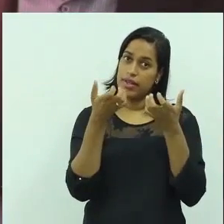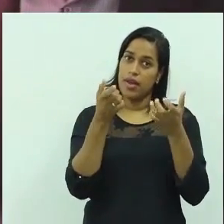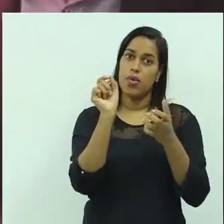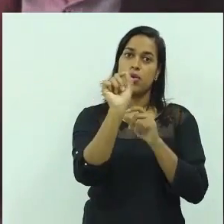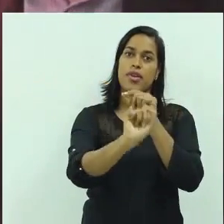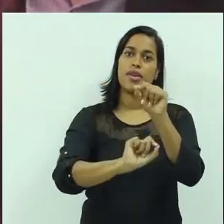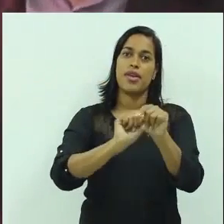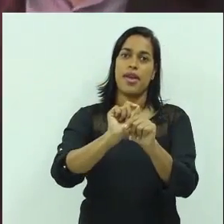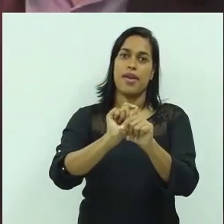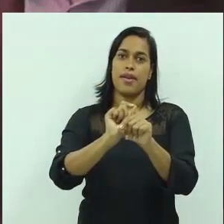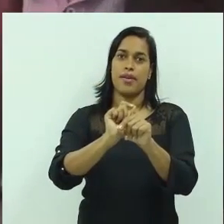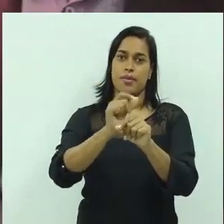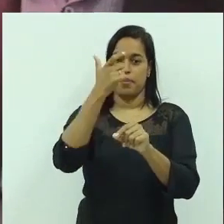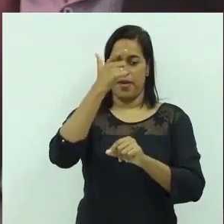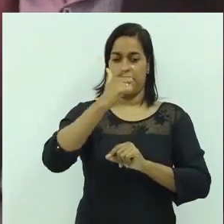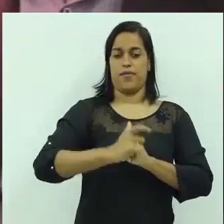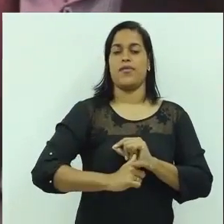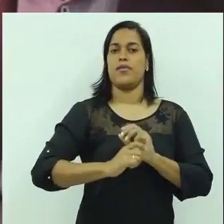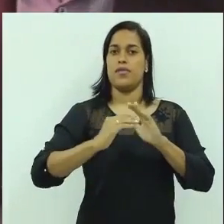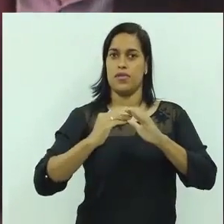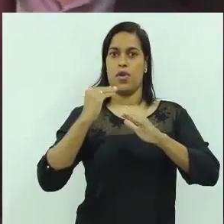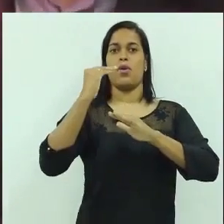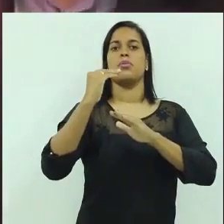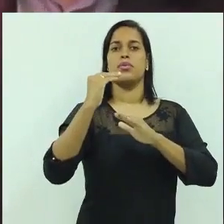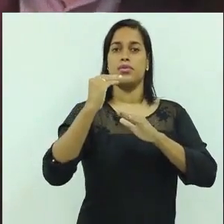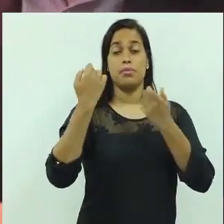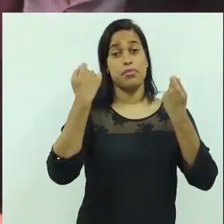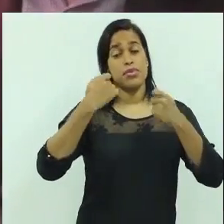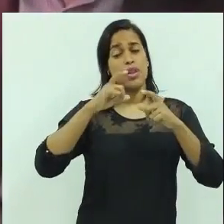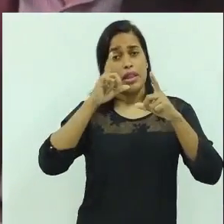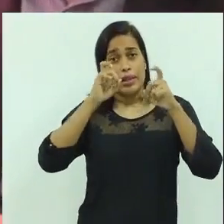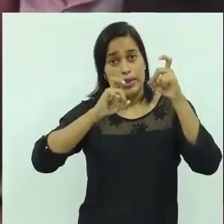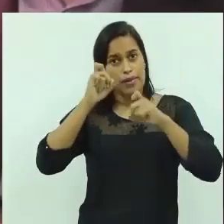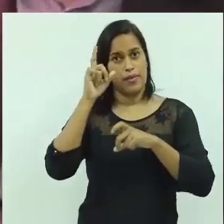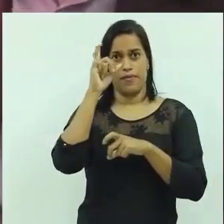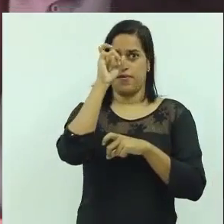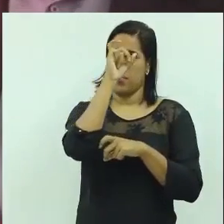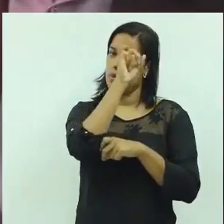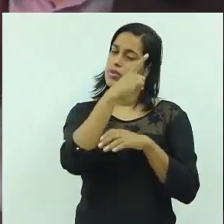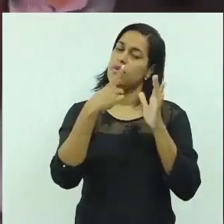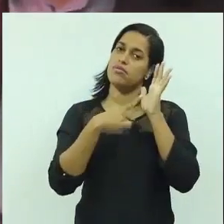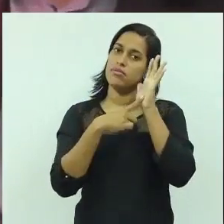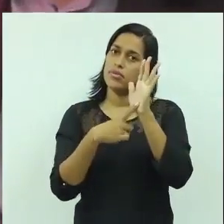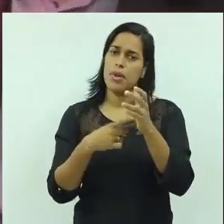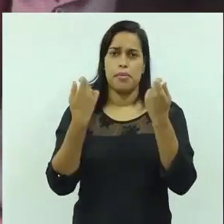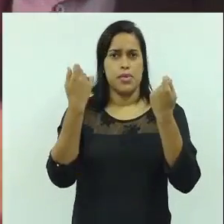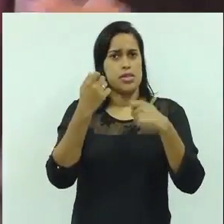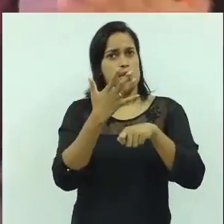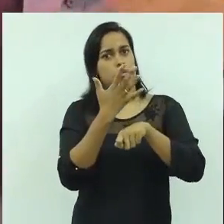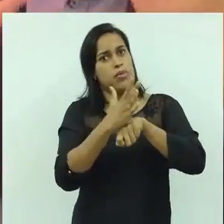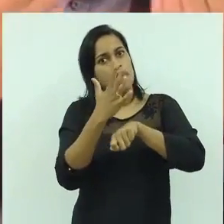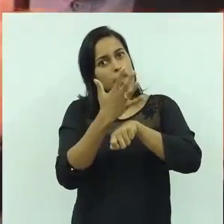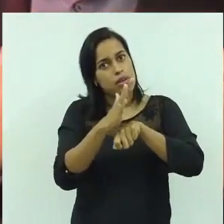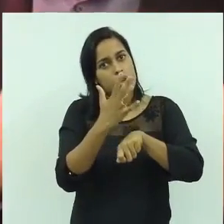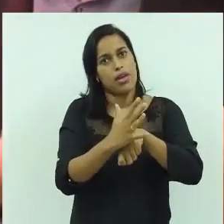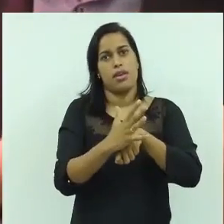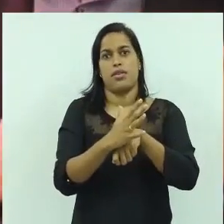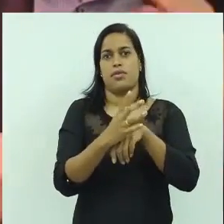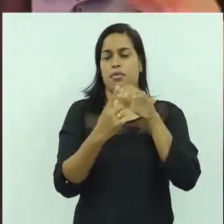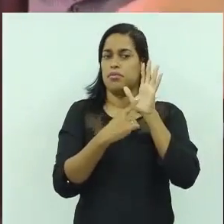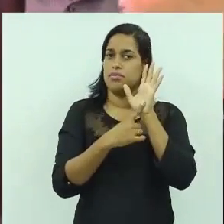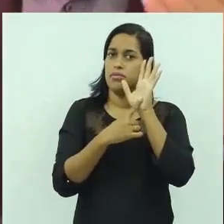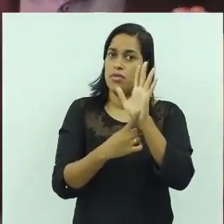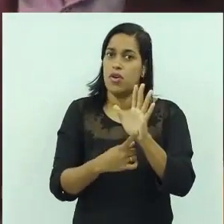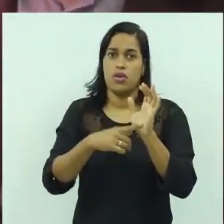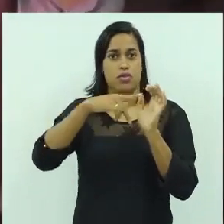tenho dificuldade, por exemplo, de expressão, é importante que você faça realmente um treino, que você simule para você